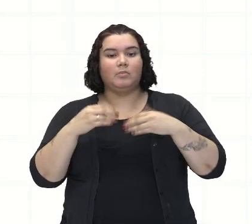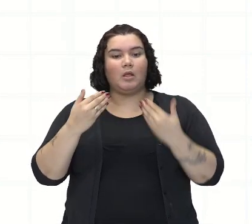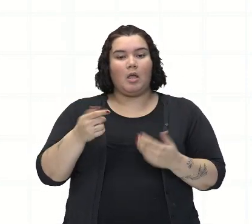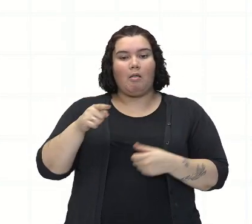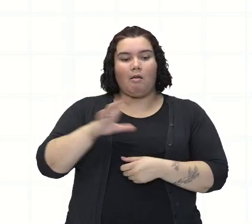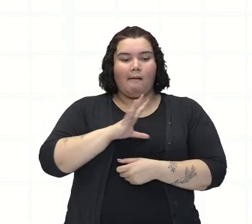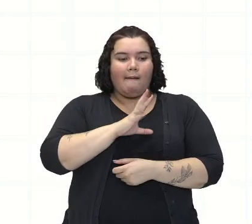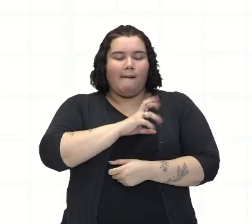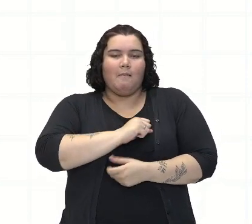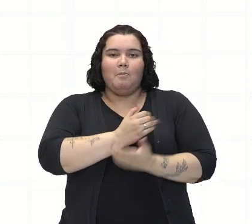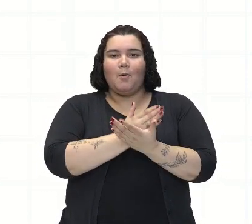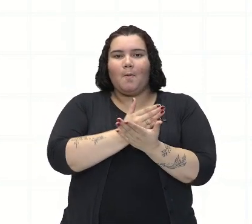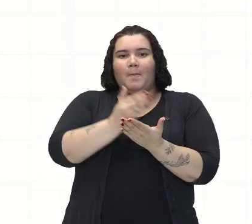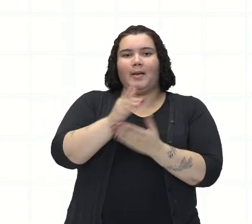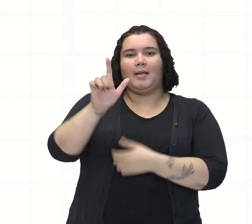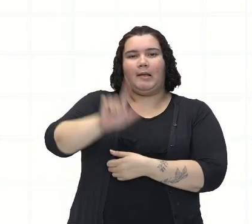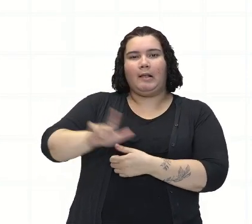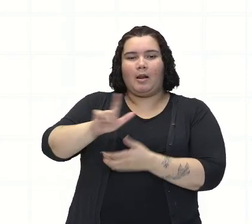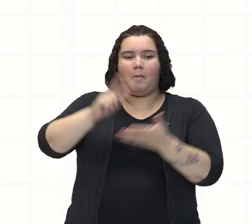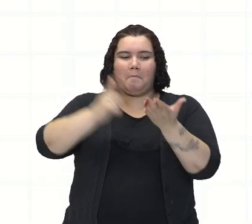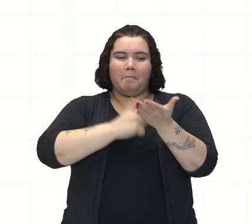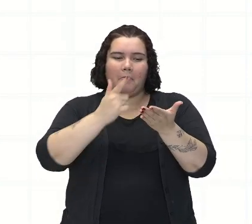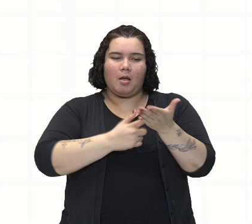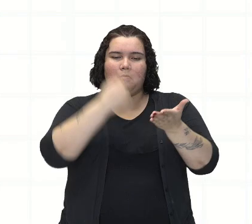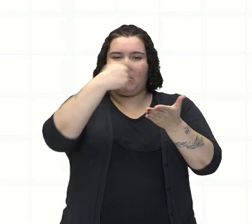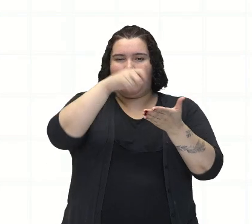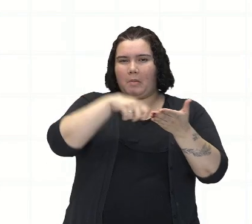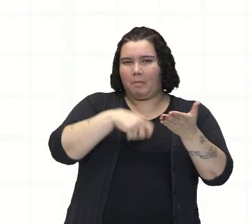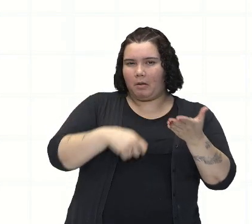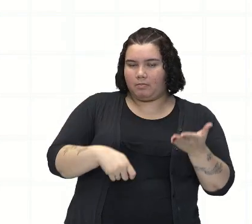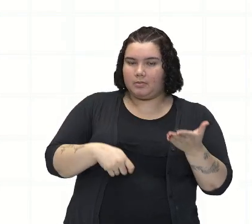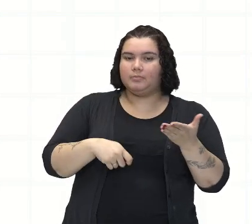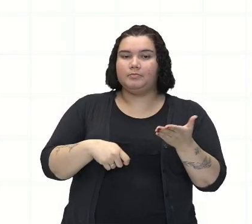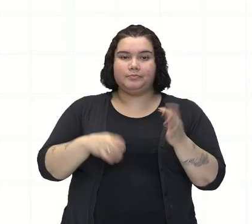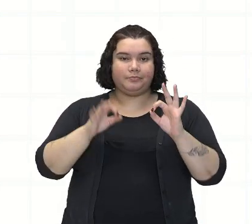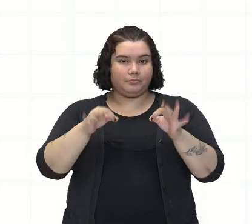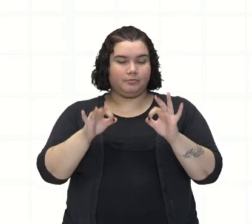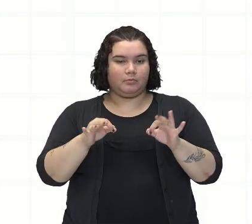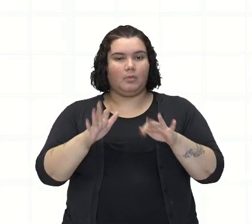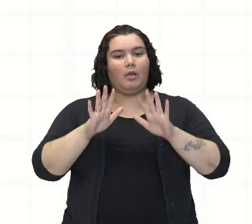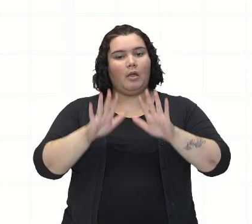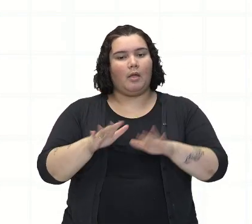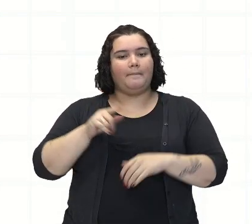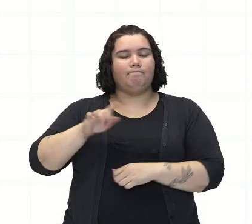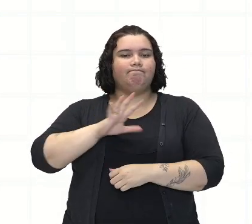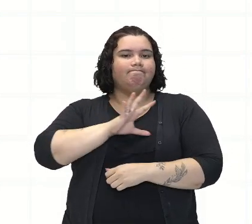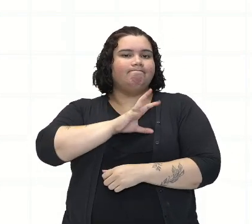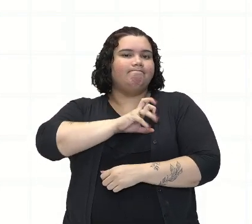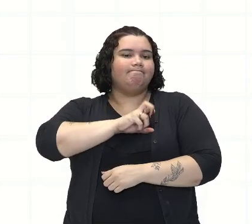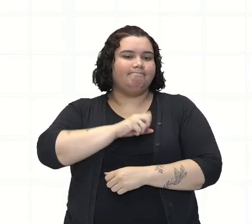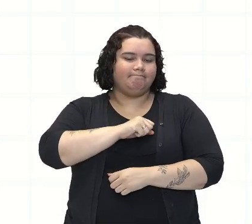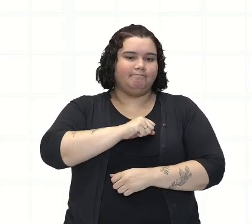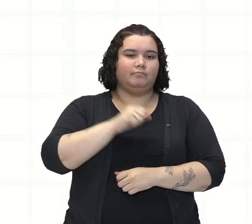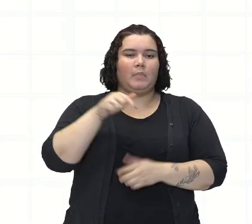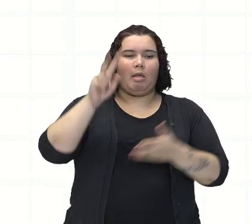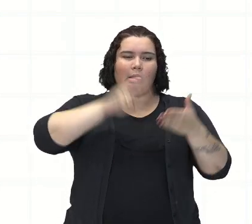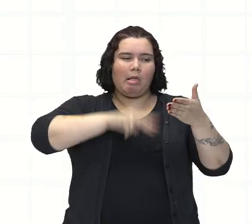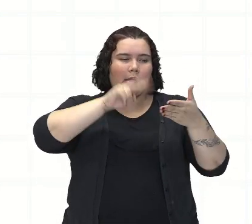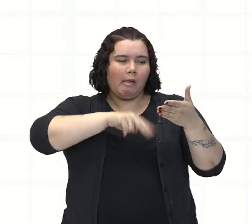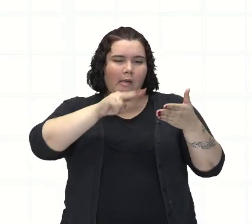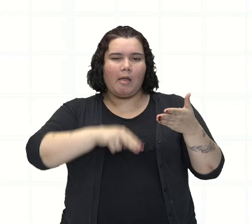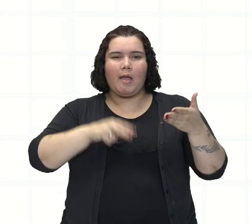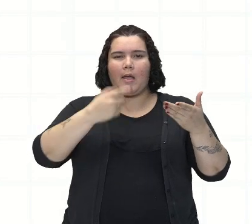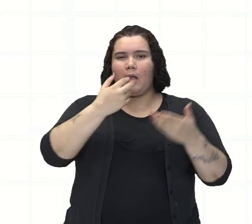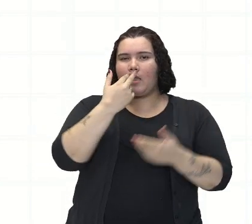tenha sido necessariamente nessa área, ele era médico e depois diplomata, ele ainda assim gostava muito de ler, gostava muito de